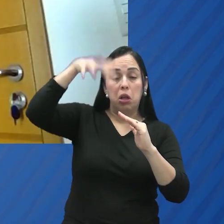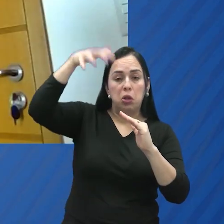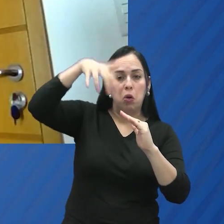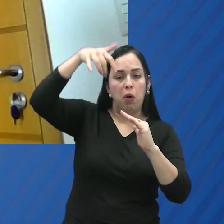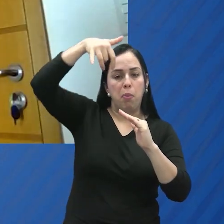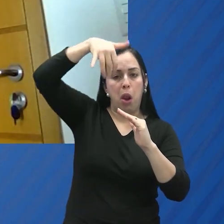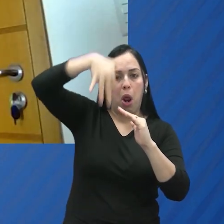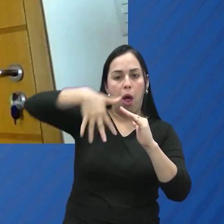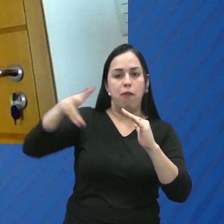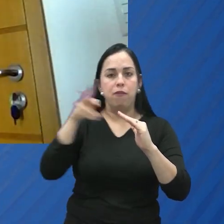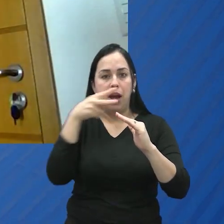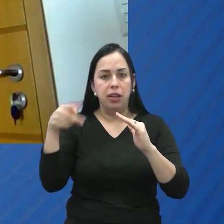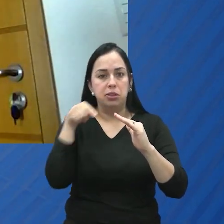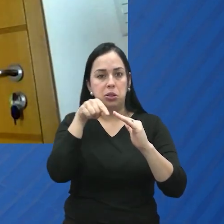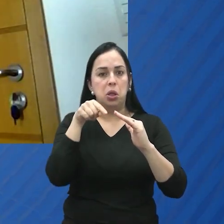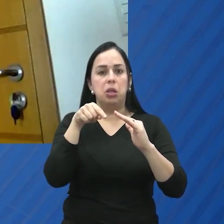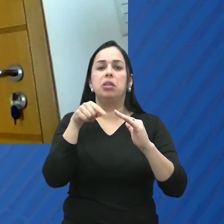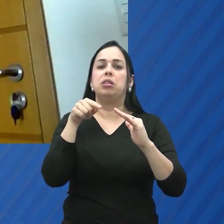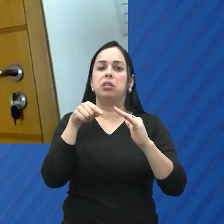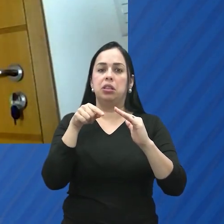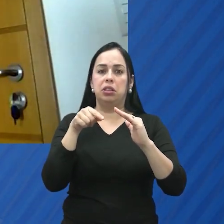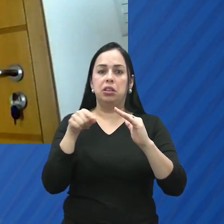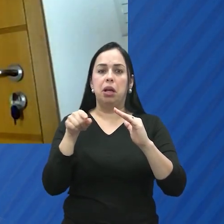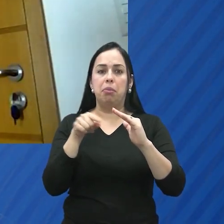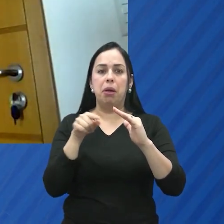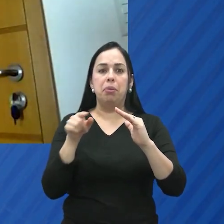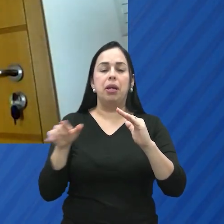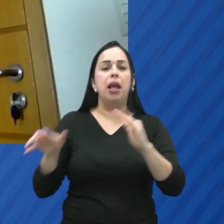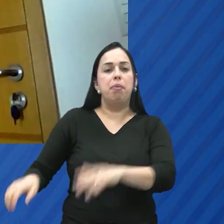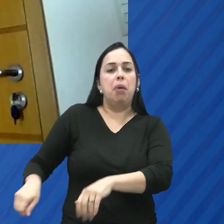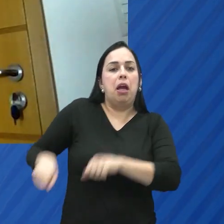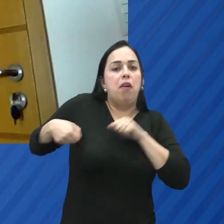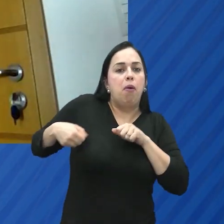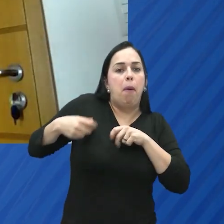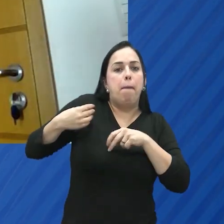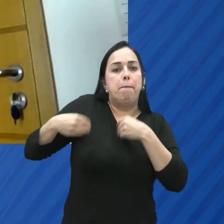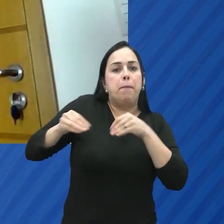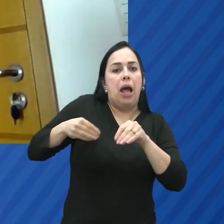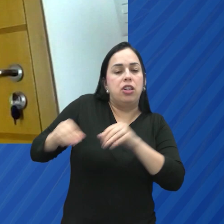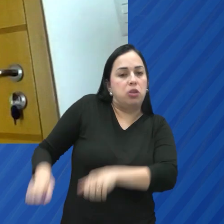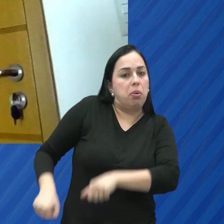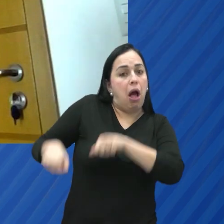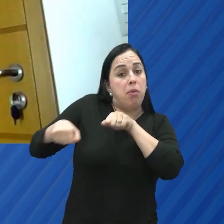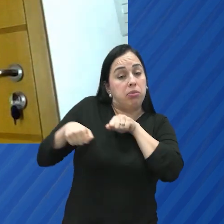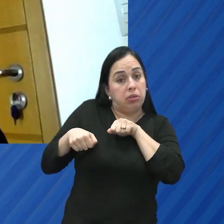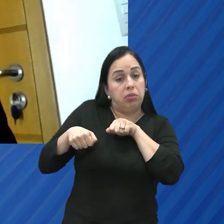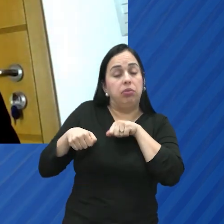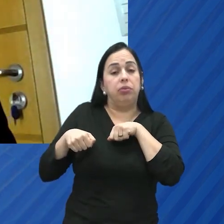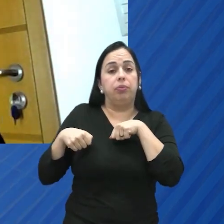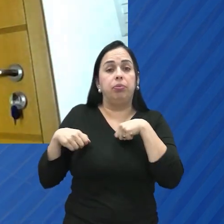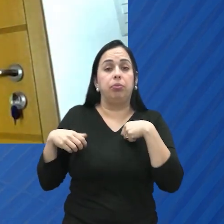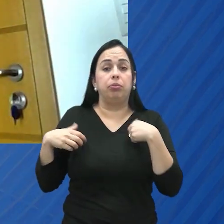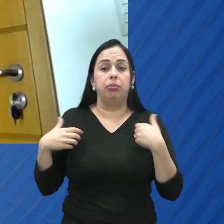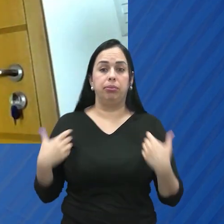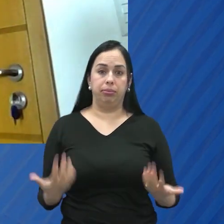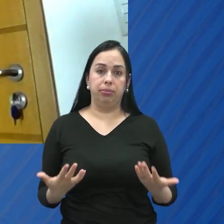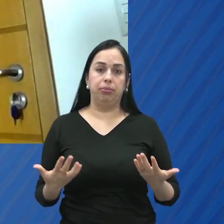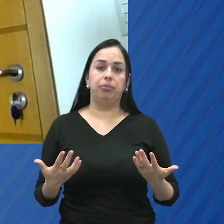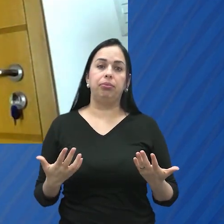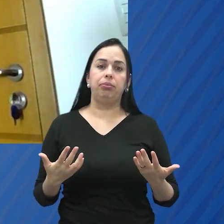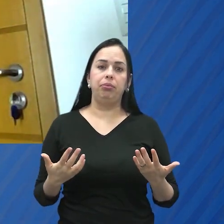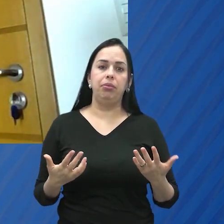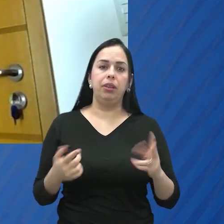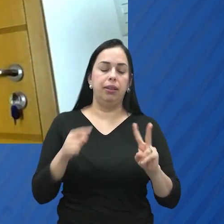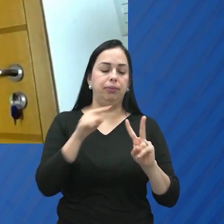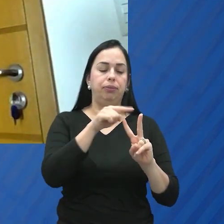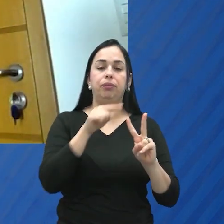ali chuva, vento, o que fosse ali, o trabalhador ele até pegava um plástico para se cobrir, né?